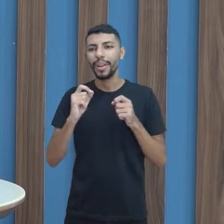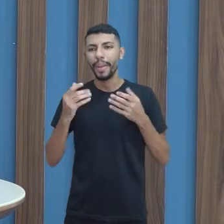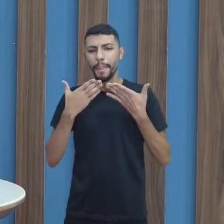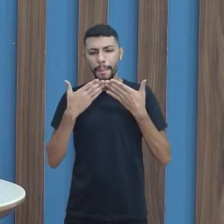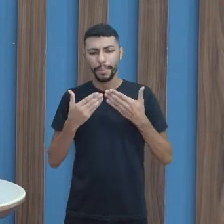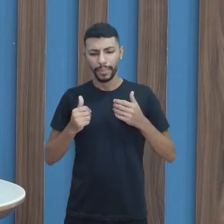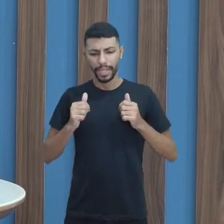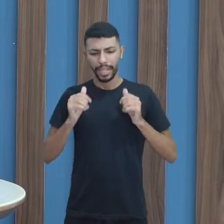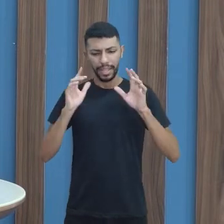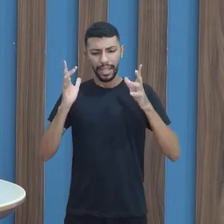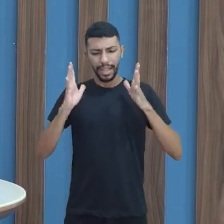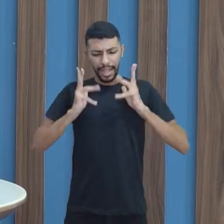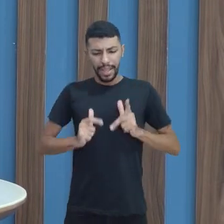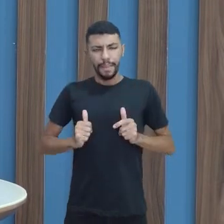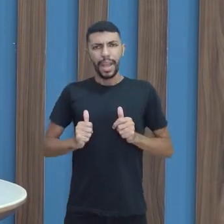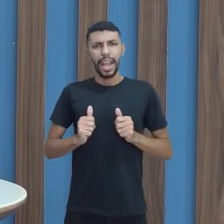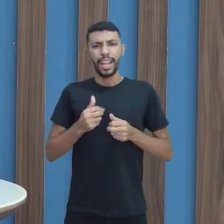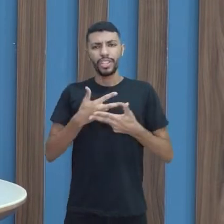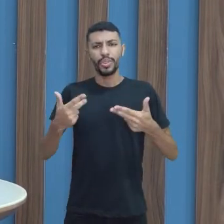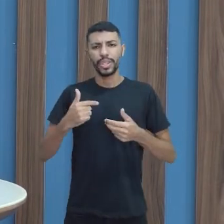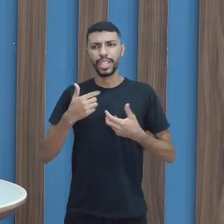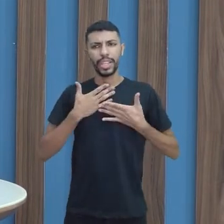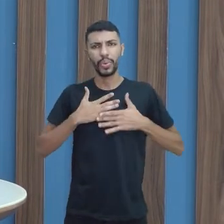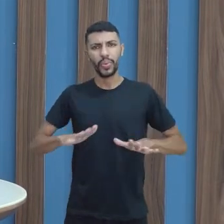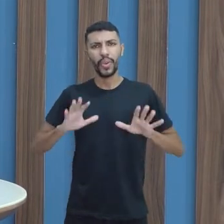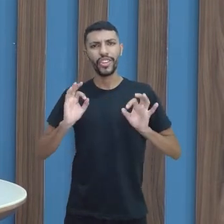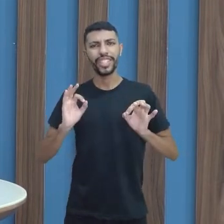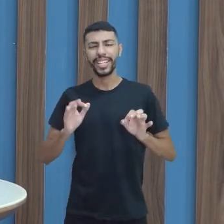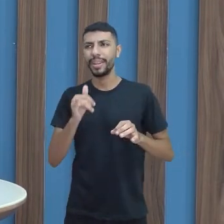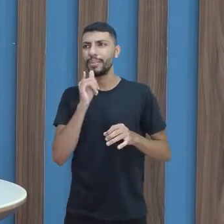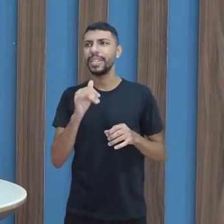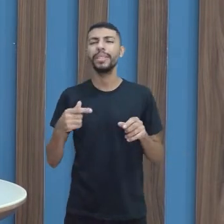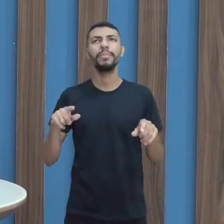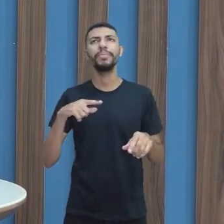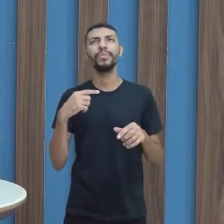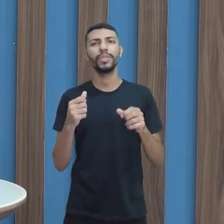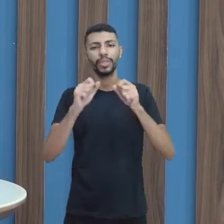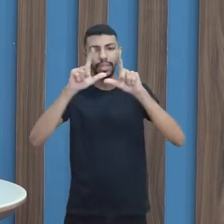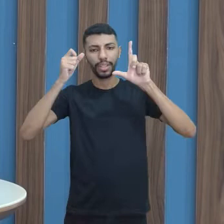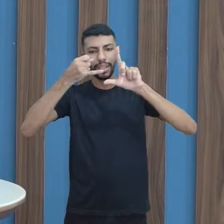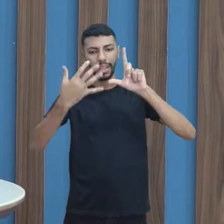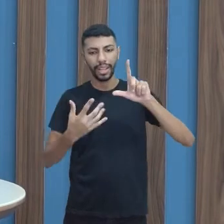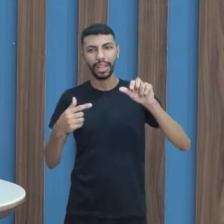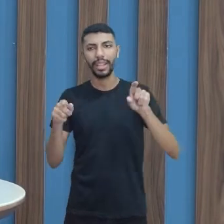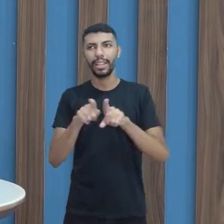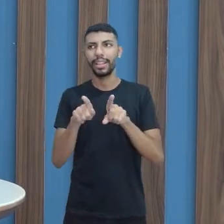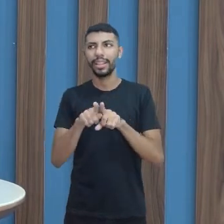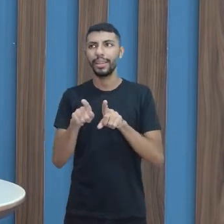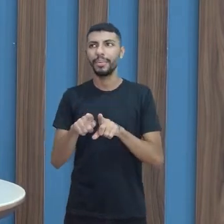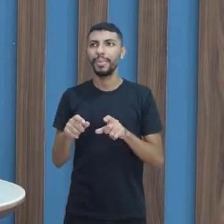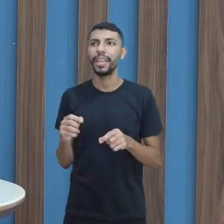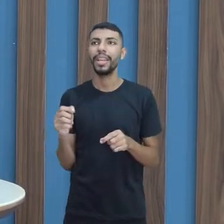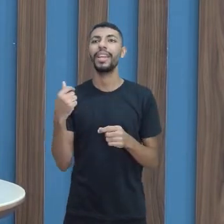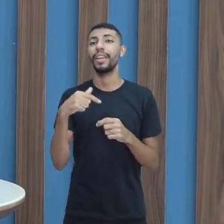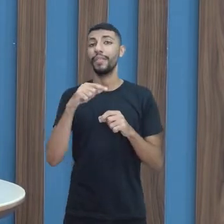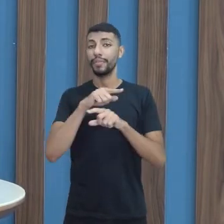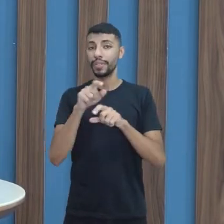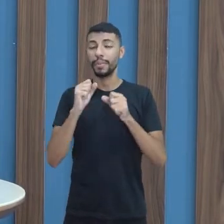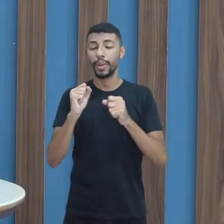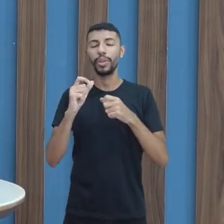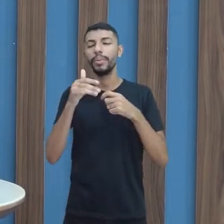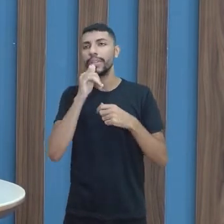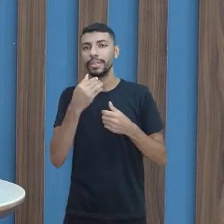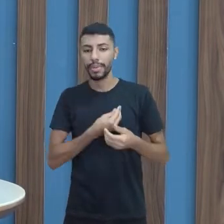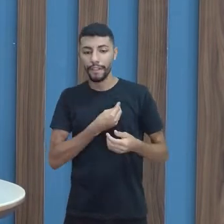doem também. Eu acho que a gente precisa, com o autorretrato também, e ao longo da vida, minha gente, e aí vem o coach do dia,